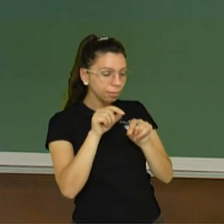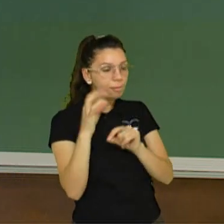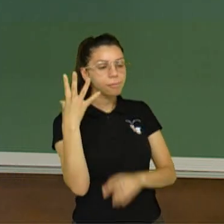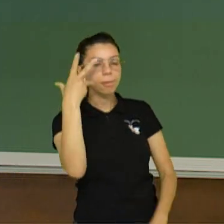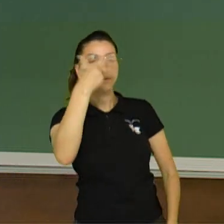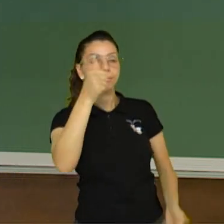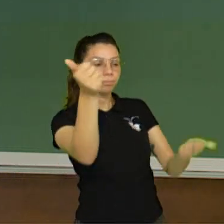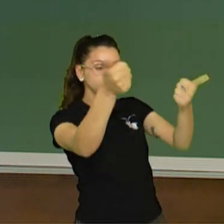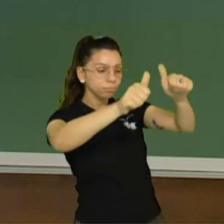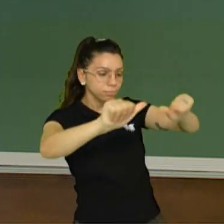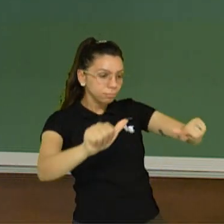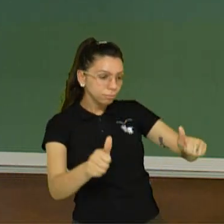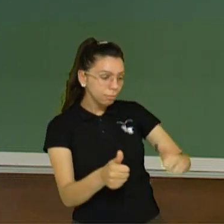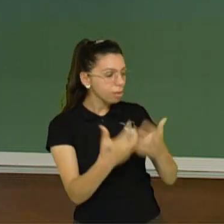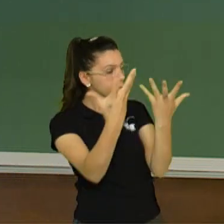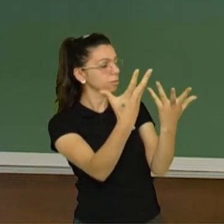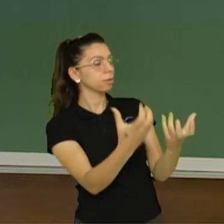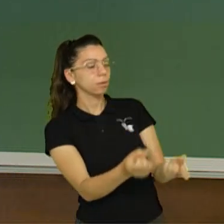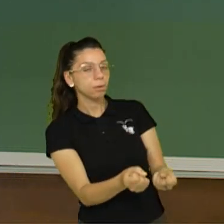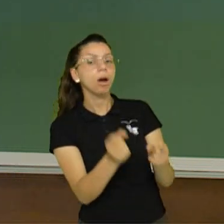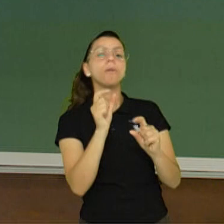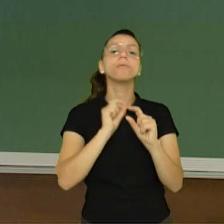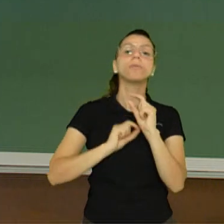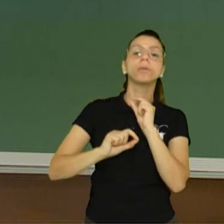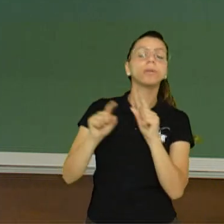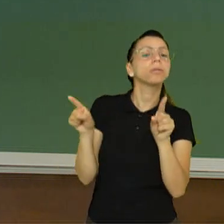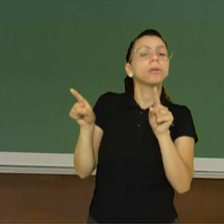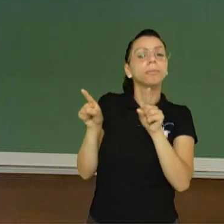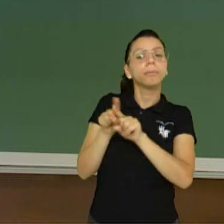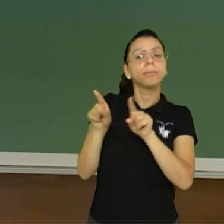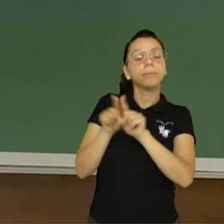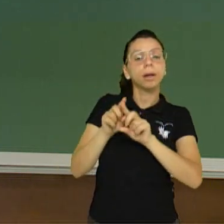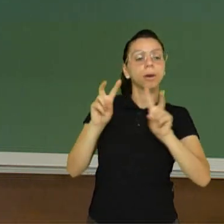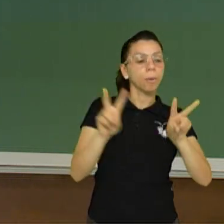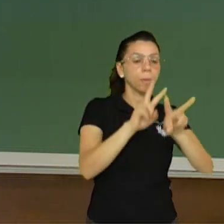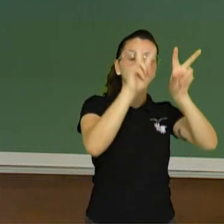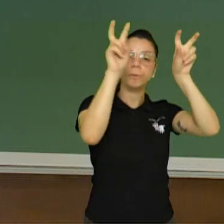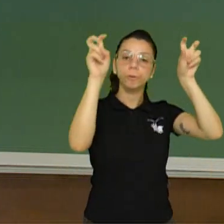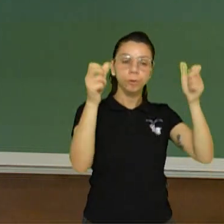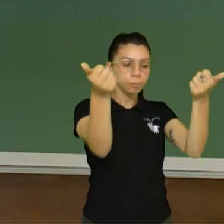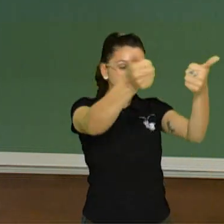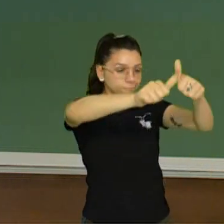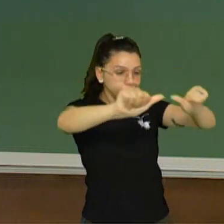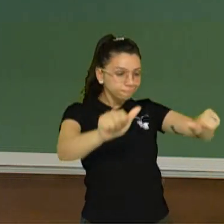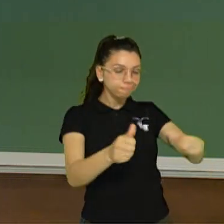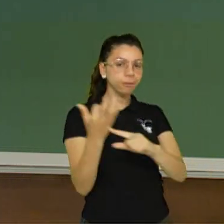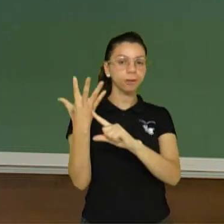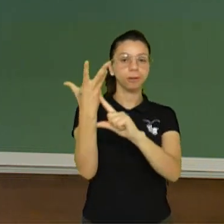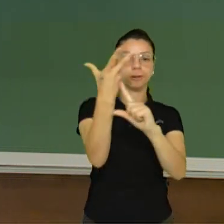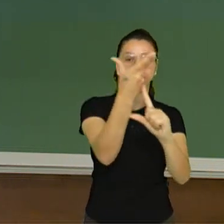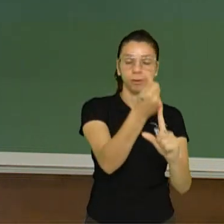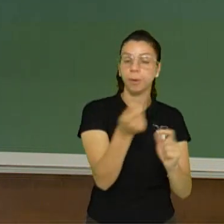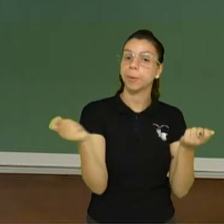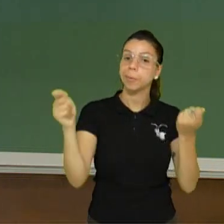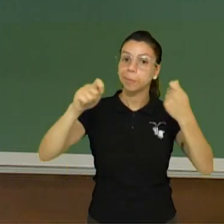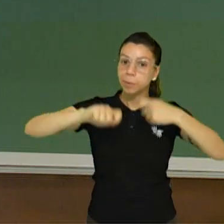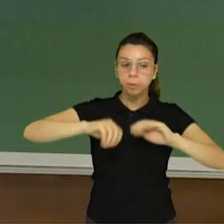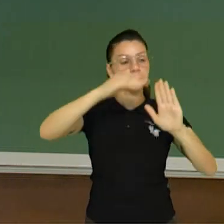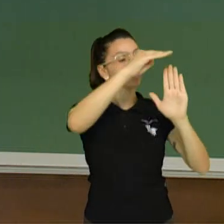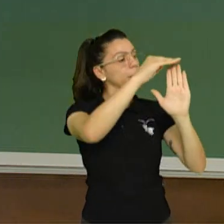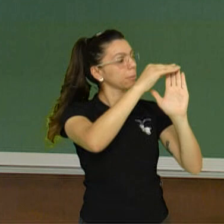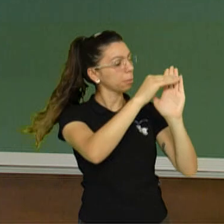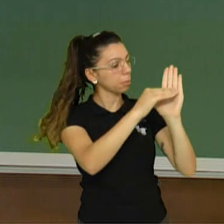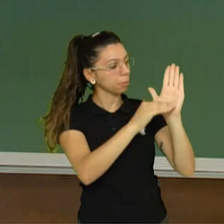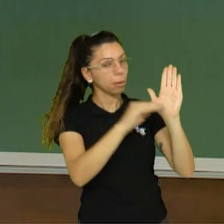bela, fosse considerada como aceitável e tivesse até mesmo o título de obra de arte, ela precisava entrar nesses